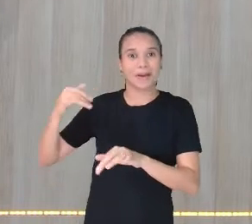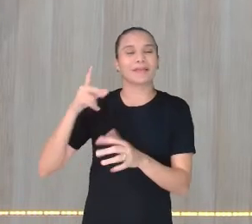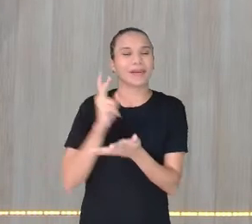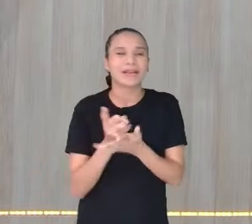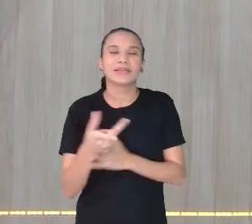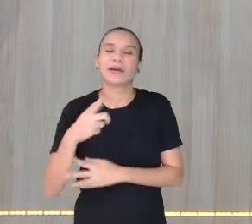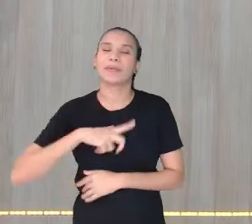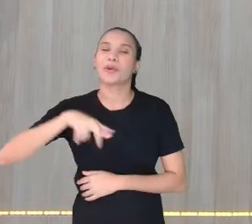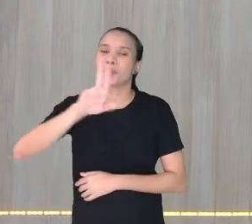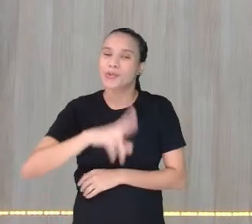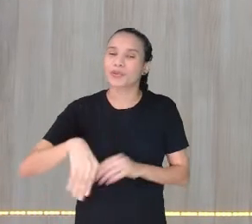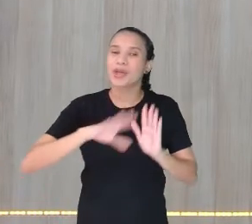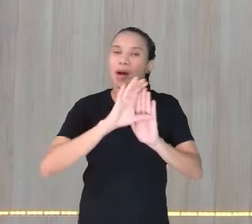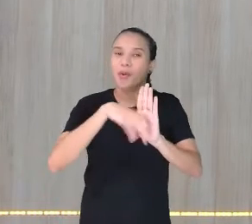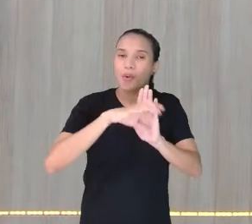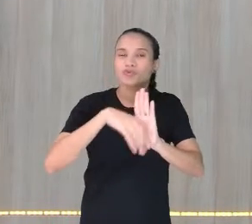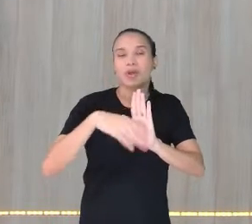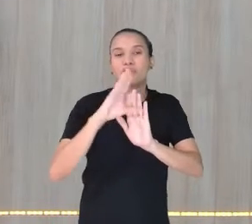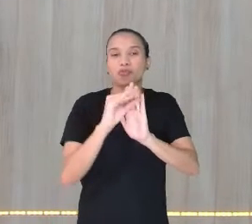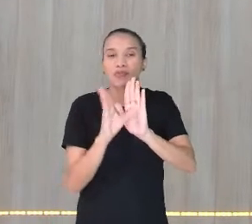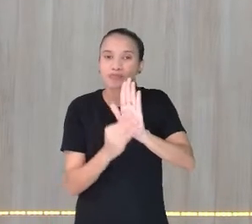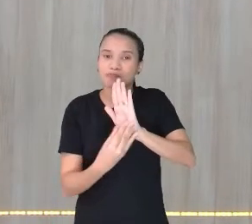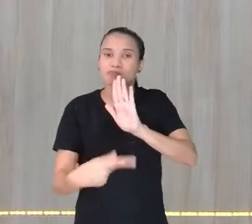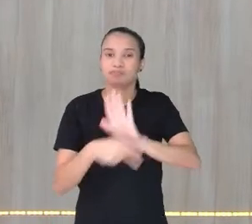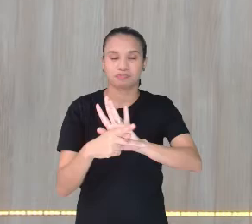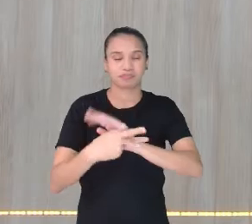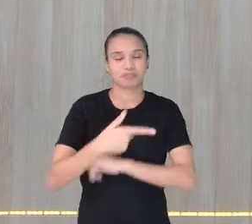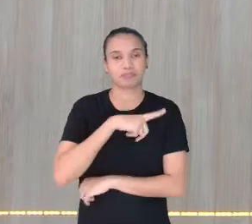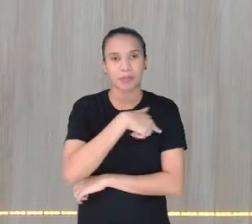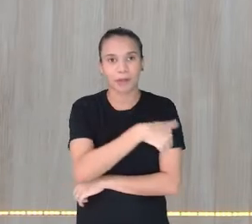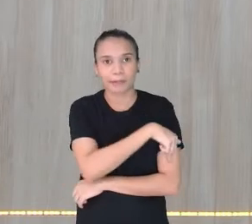sempre utiliza aí esses conhecimentos nas